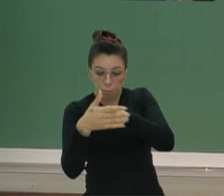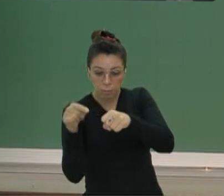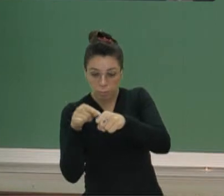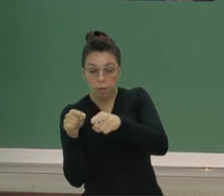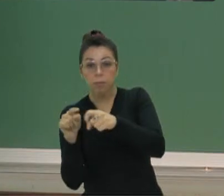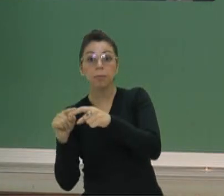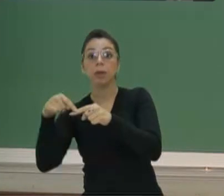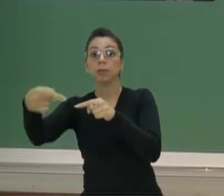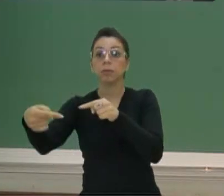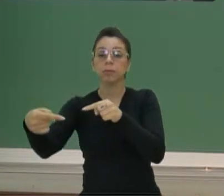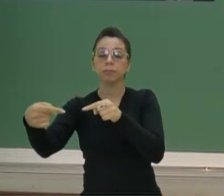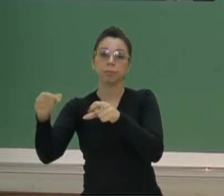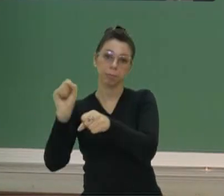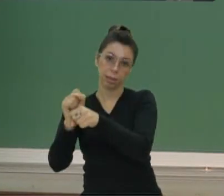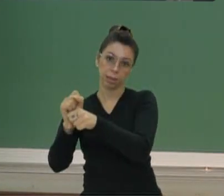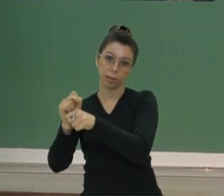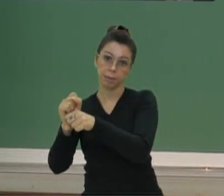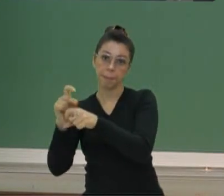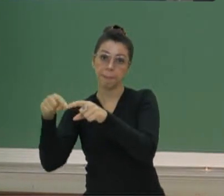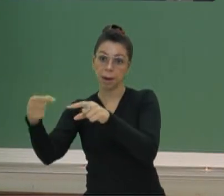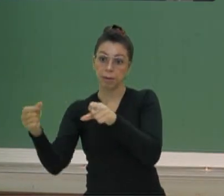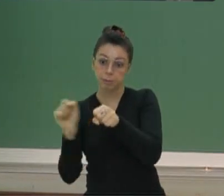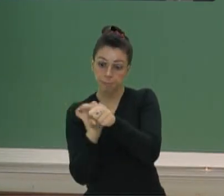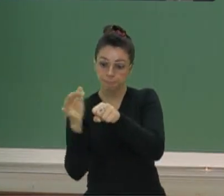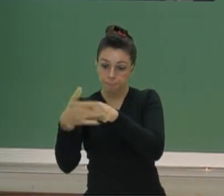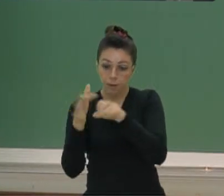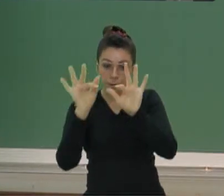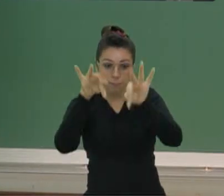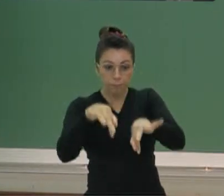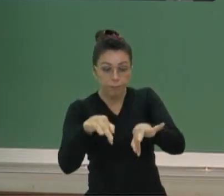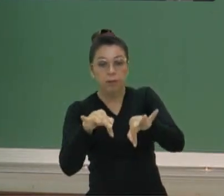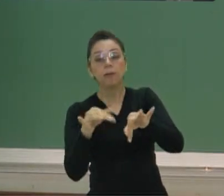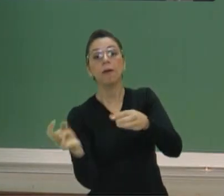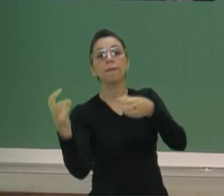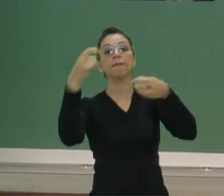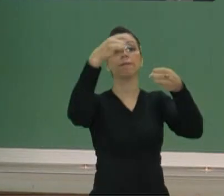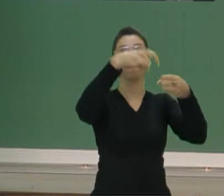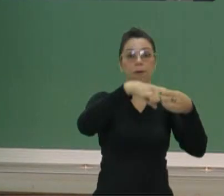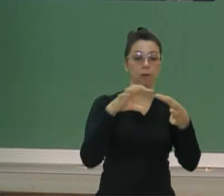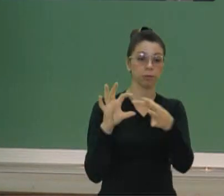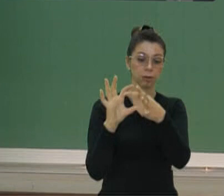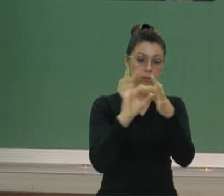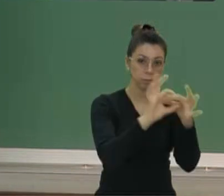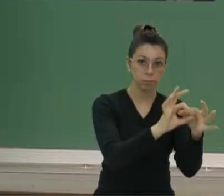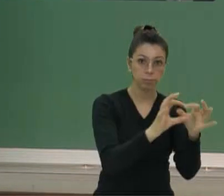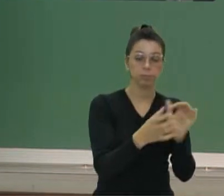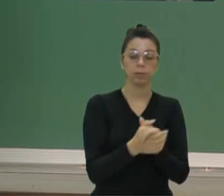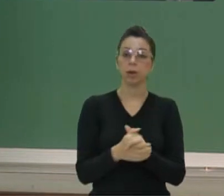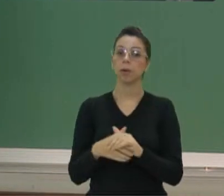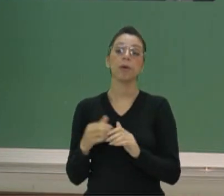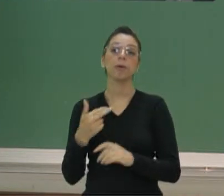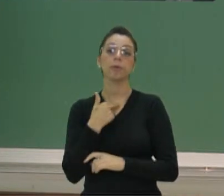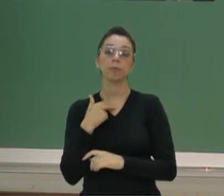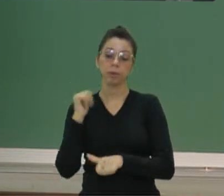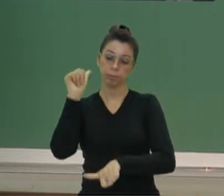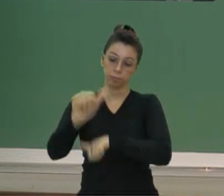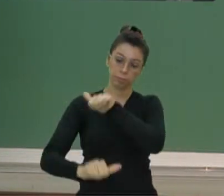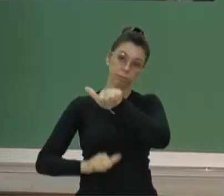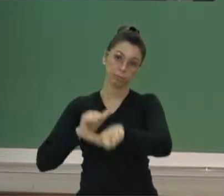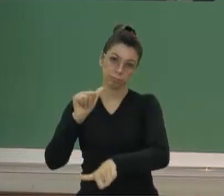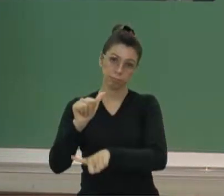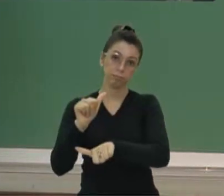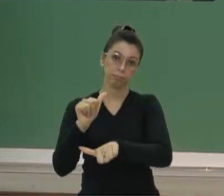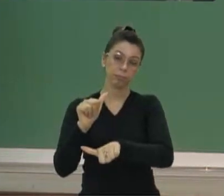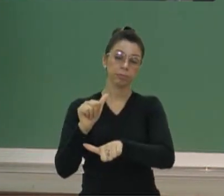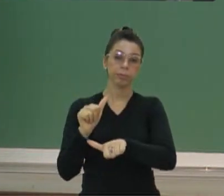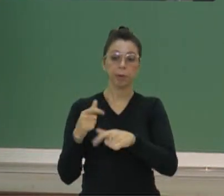deve gradualmente observar a identificação do lugar. Você não pode transformar o lugar em detrimento das